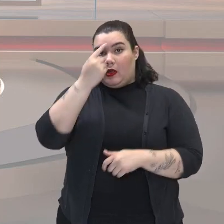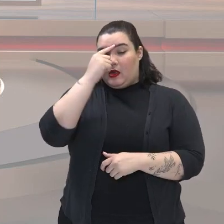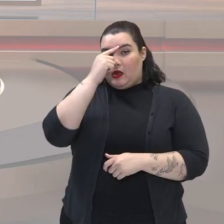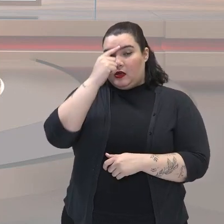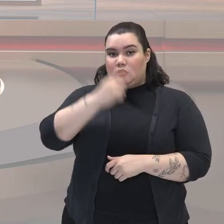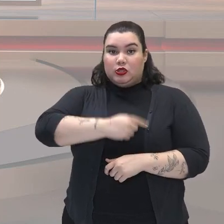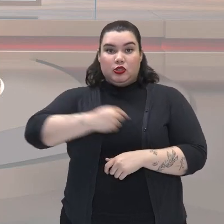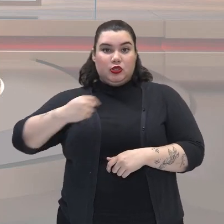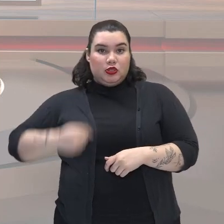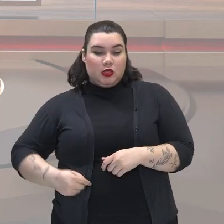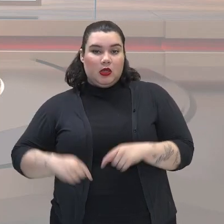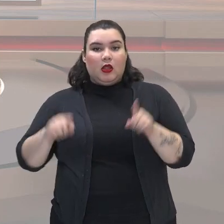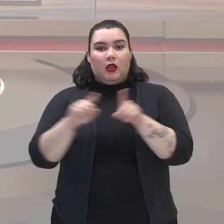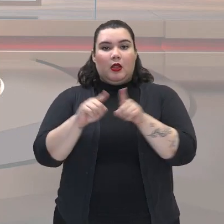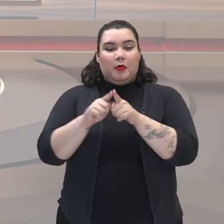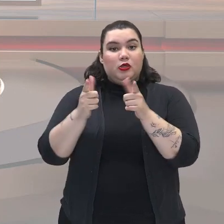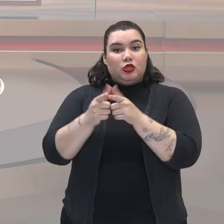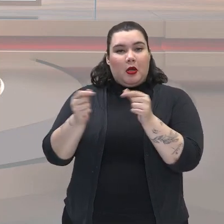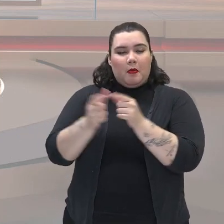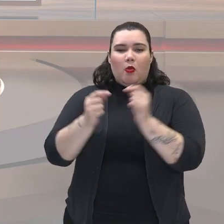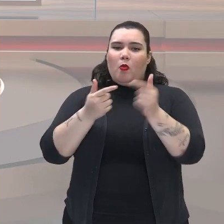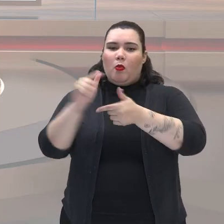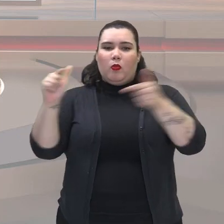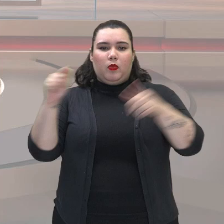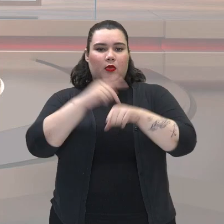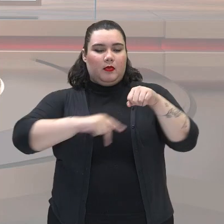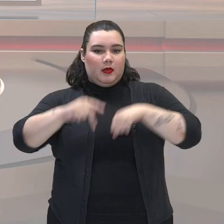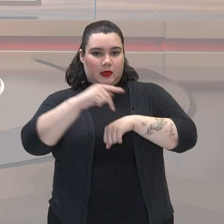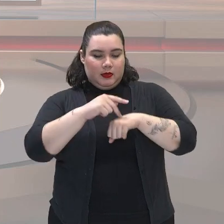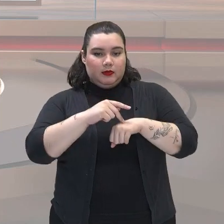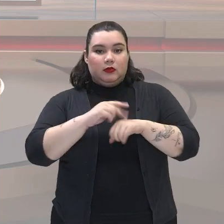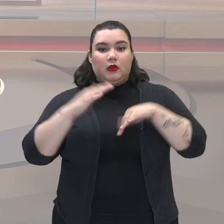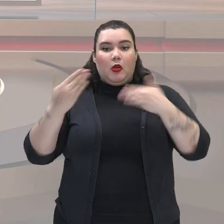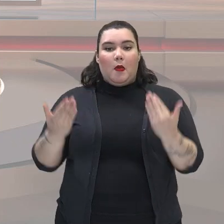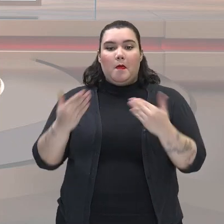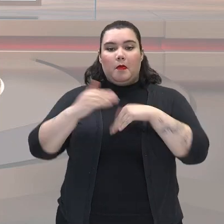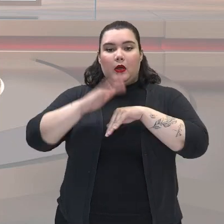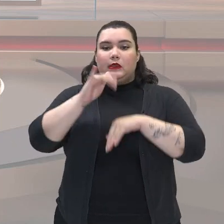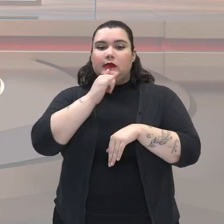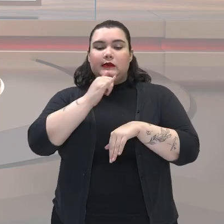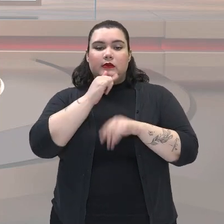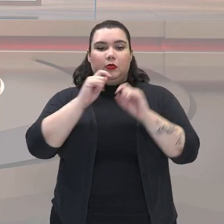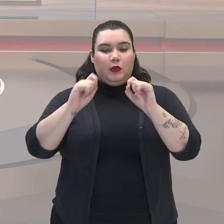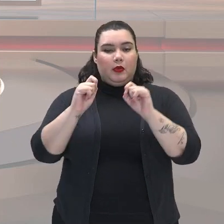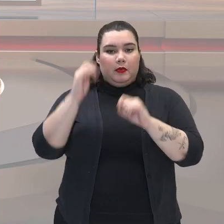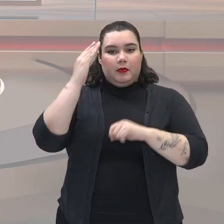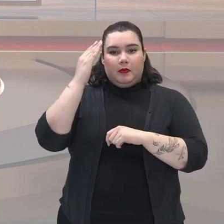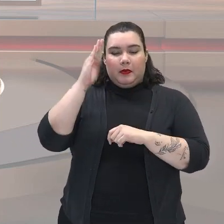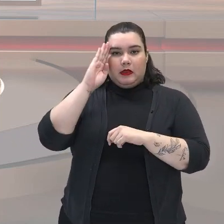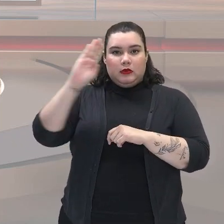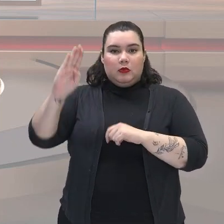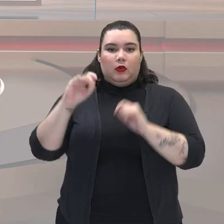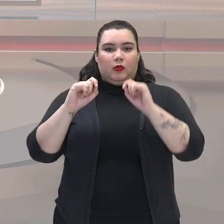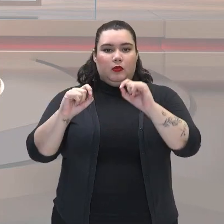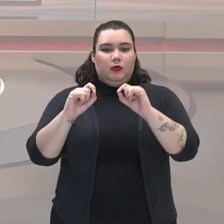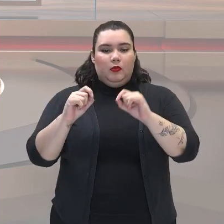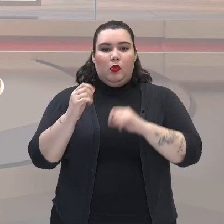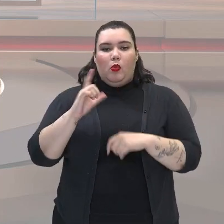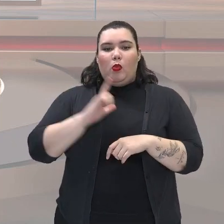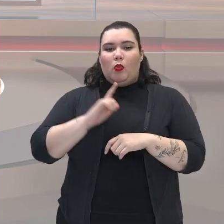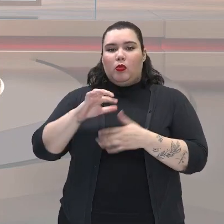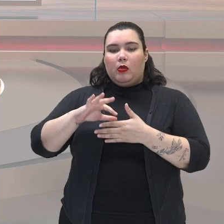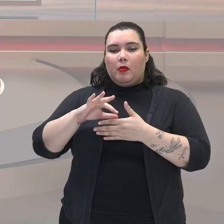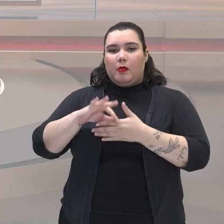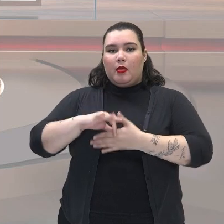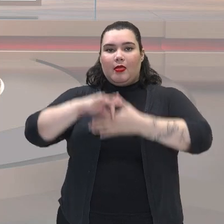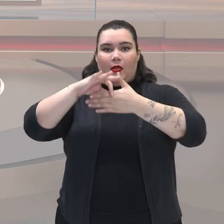e outros países. Um dos exemplos mais marcantes é o movimento liderado por Mahatma Gandhi na